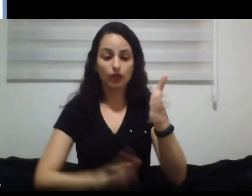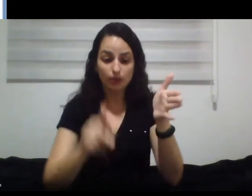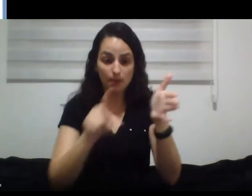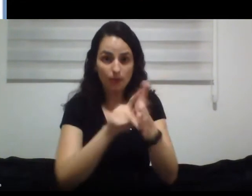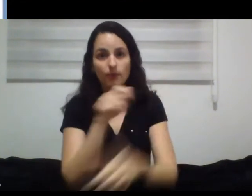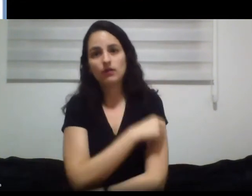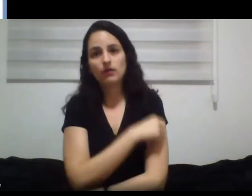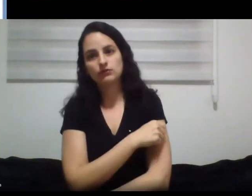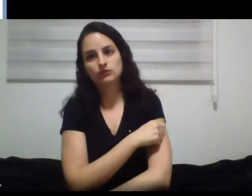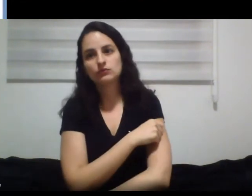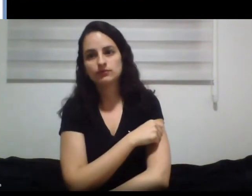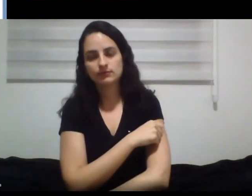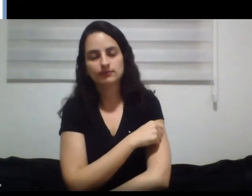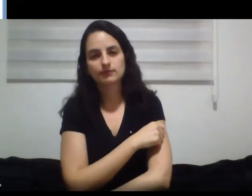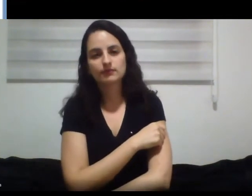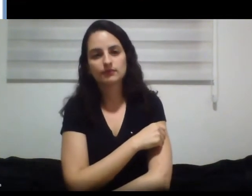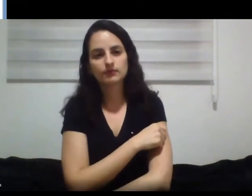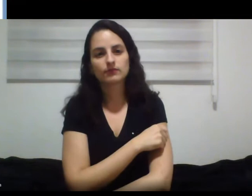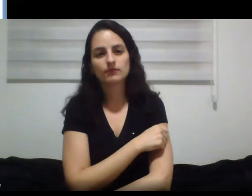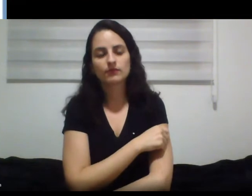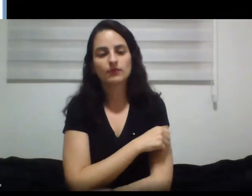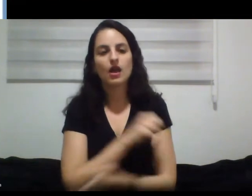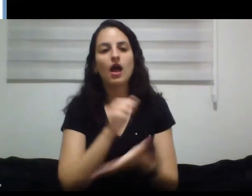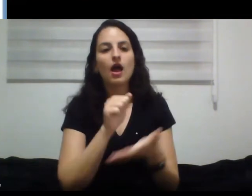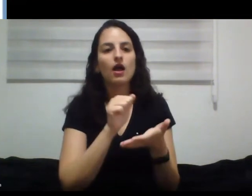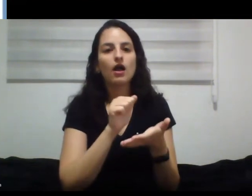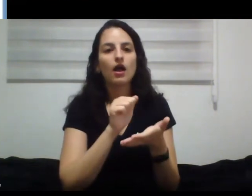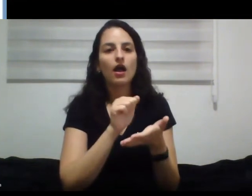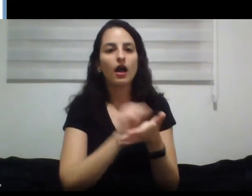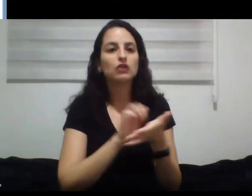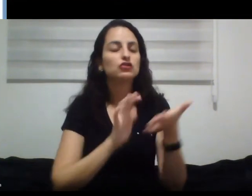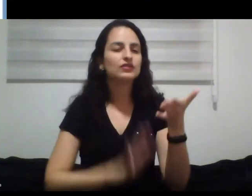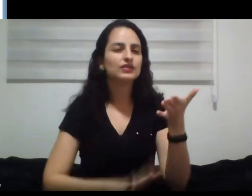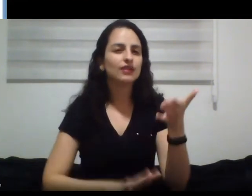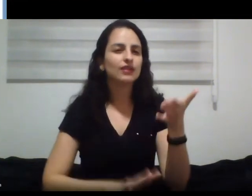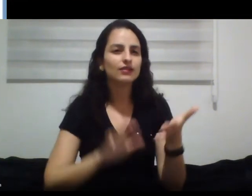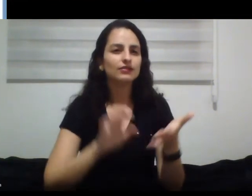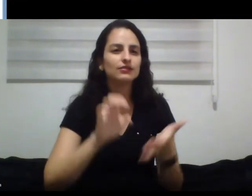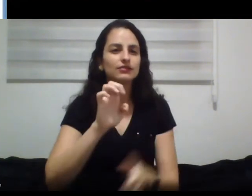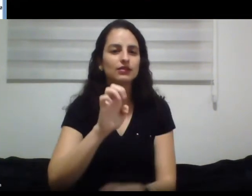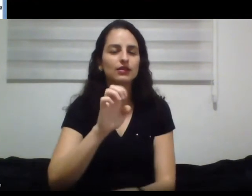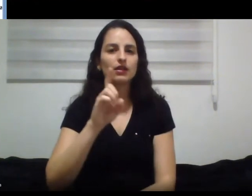Inclusive, essas sugestões aqui, elas foram tiradas, que está ali na resolução 331, tá bom?